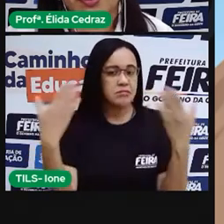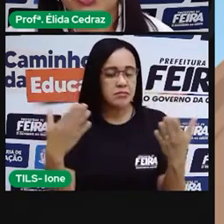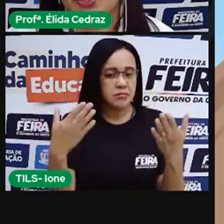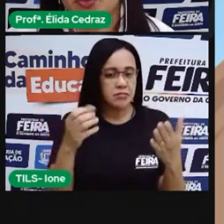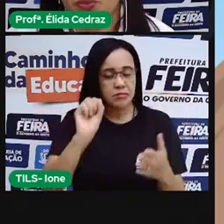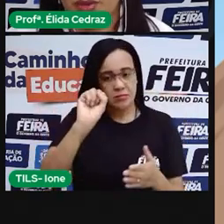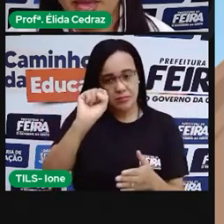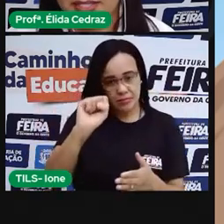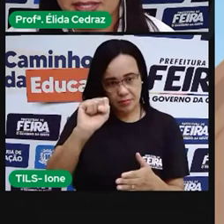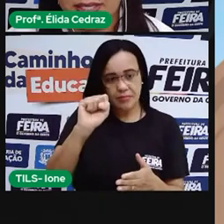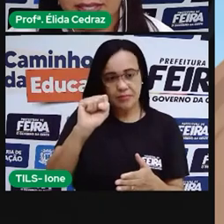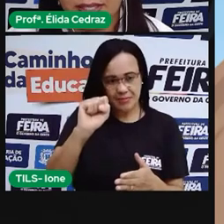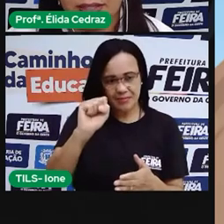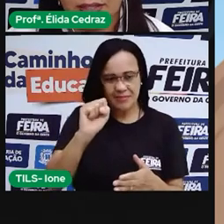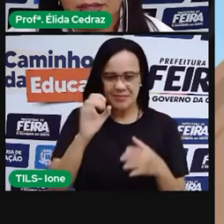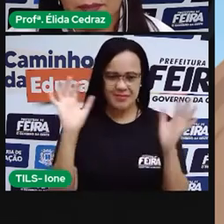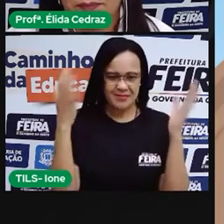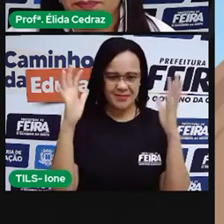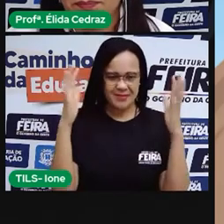Não, famoso é com S.